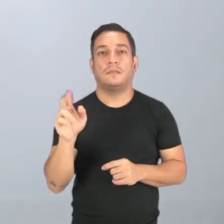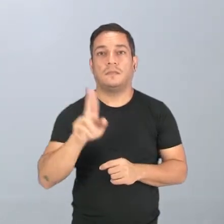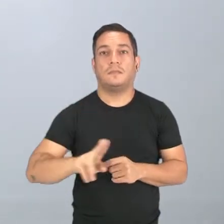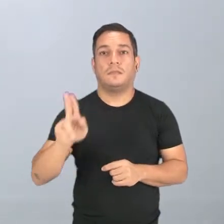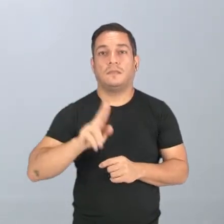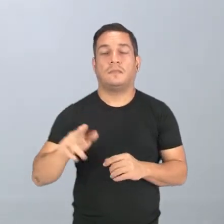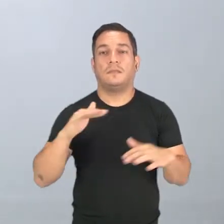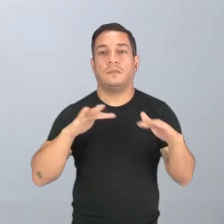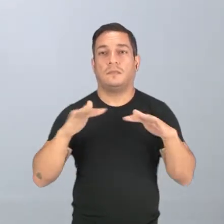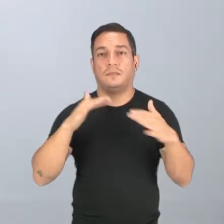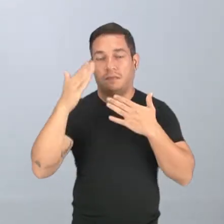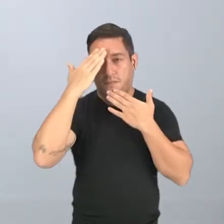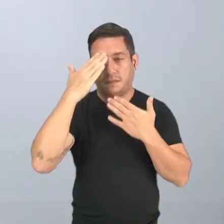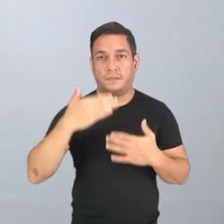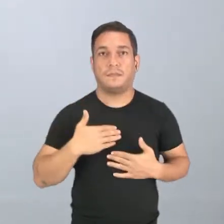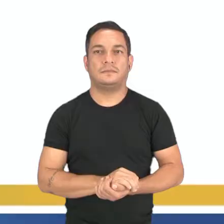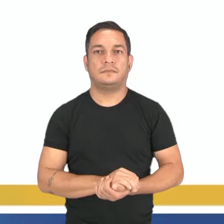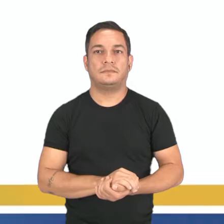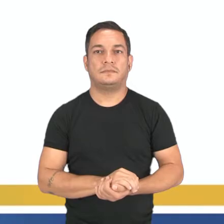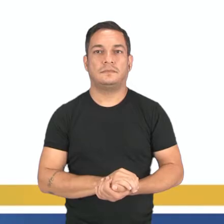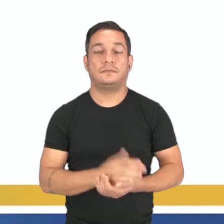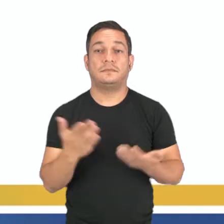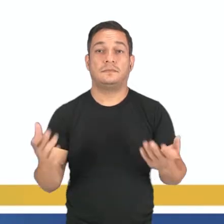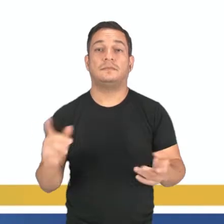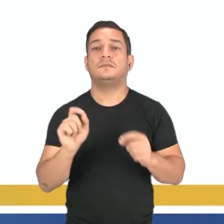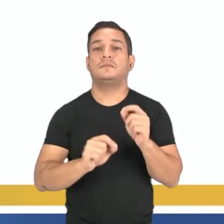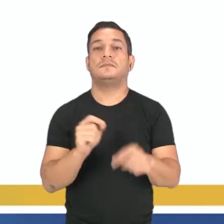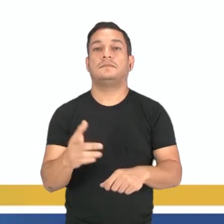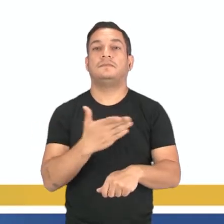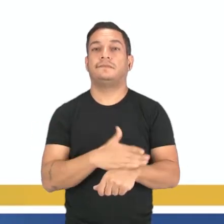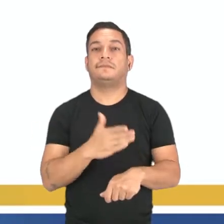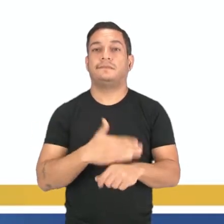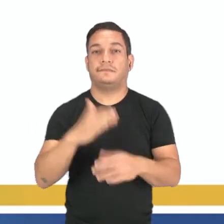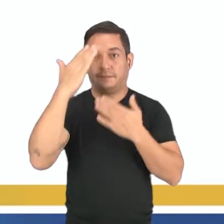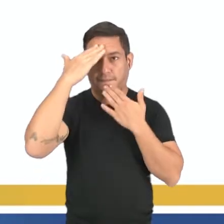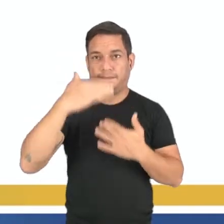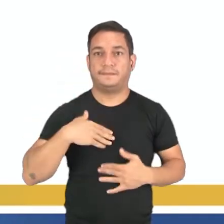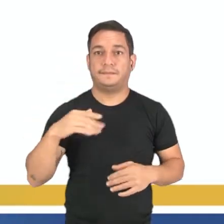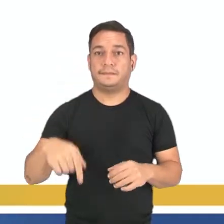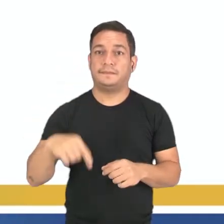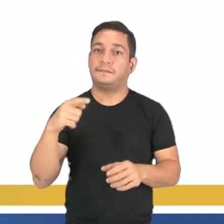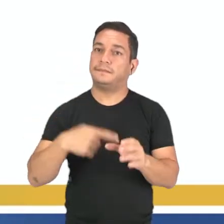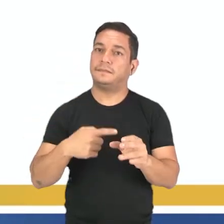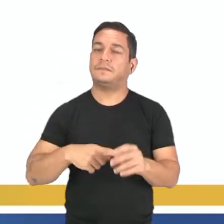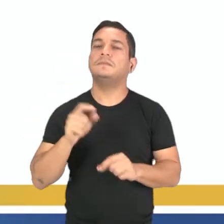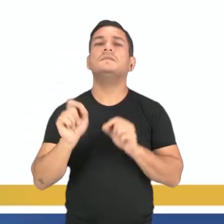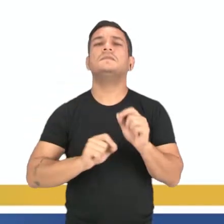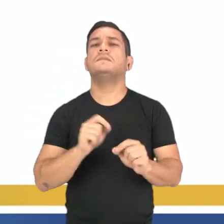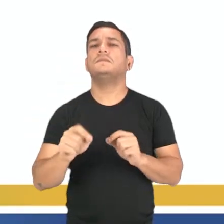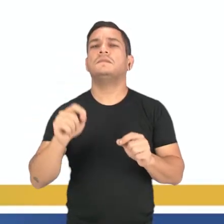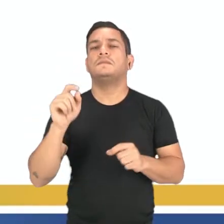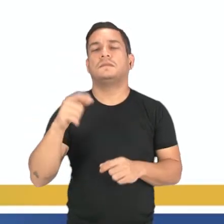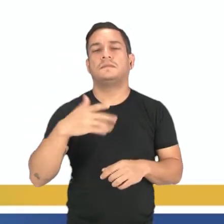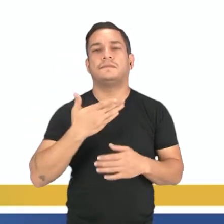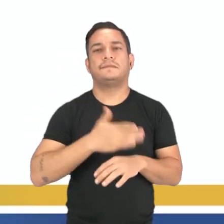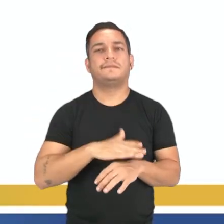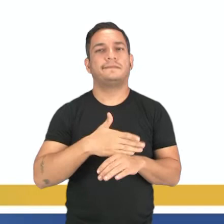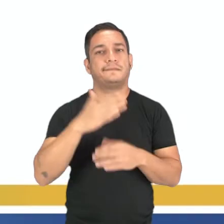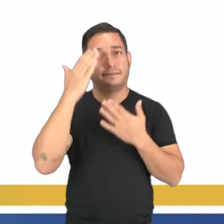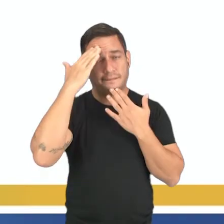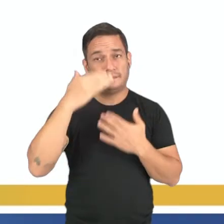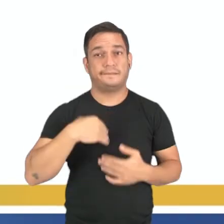Utilizando os movimentos corporais. Afinal, o que são práticas corporais urbanas? O que são as práticas corporais,